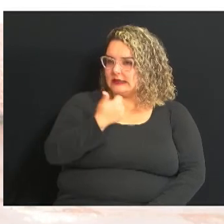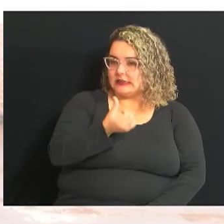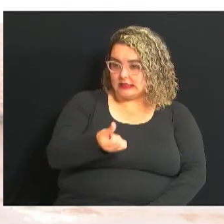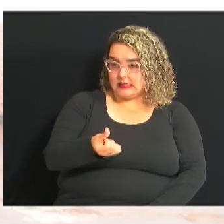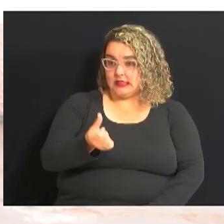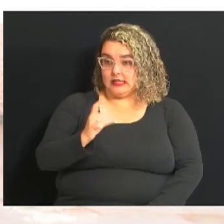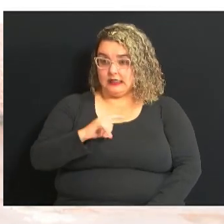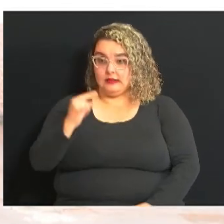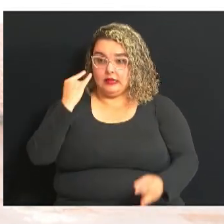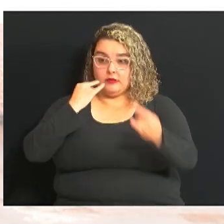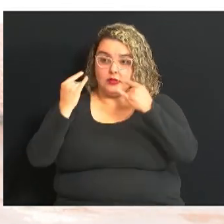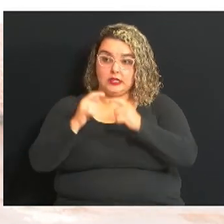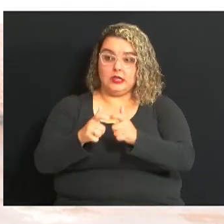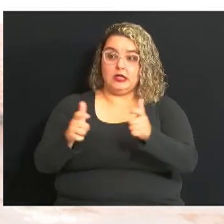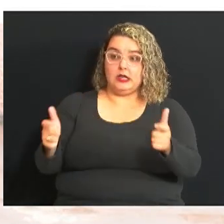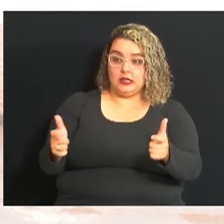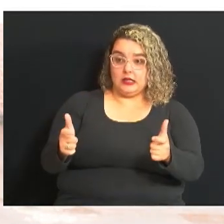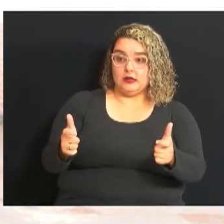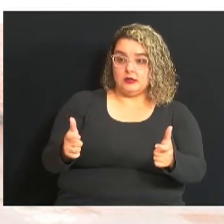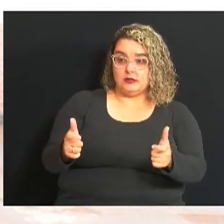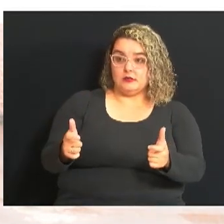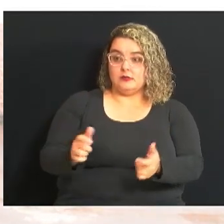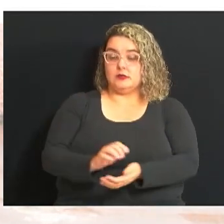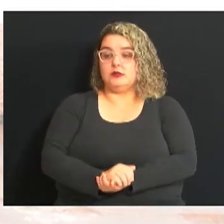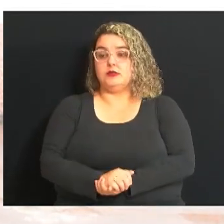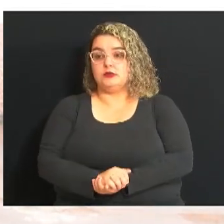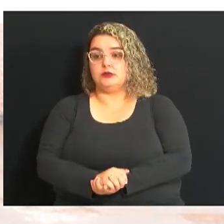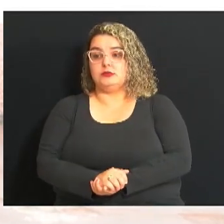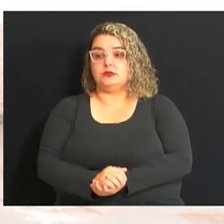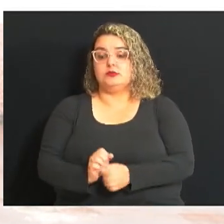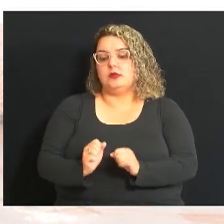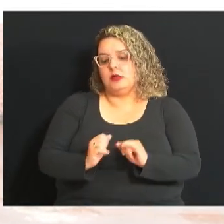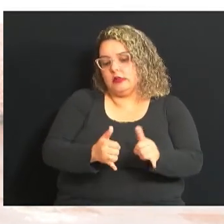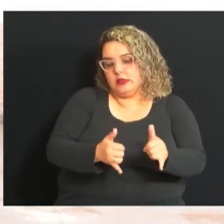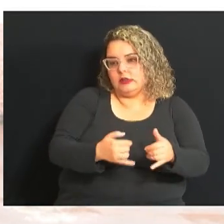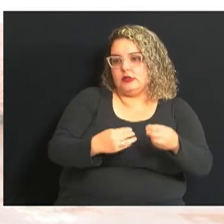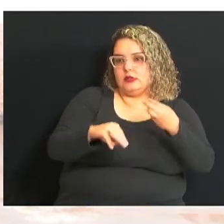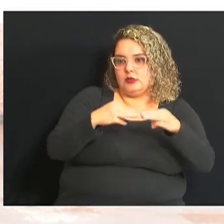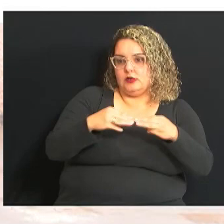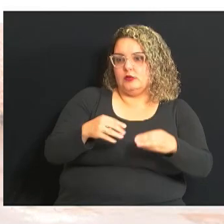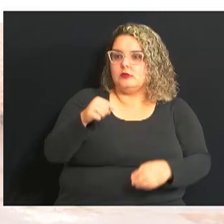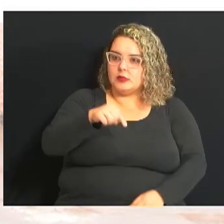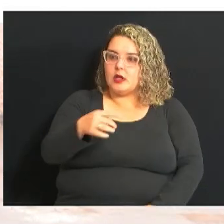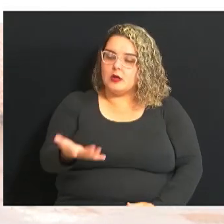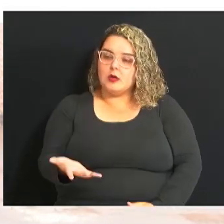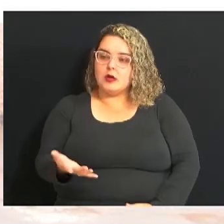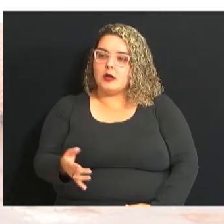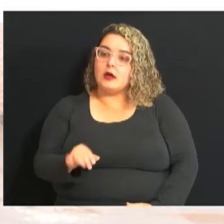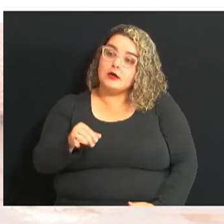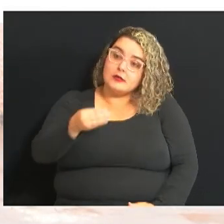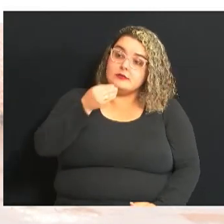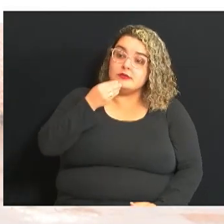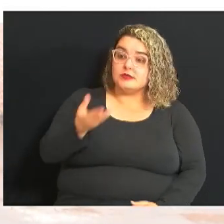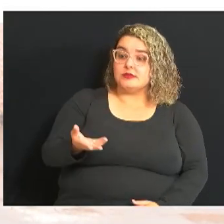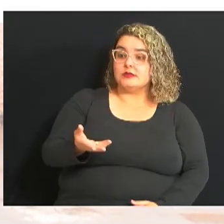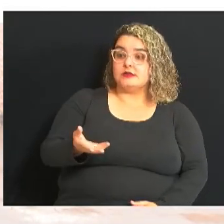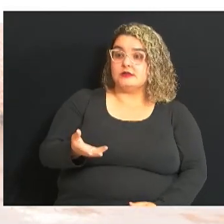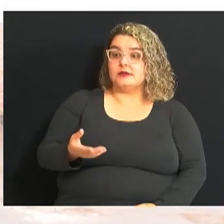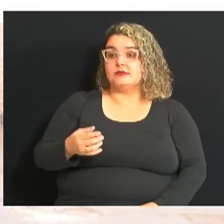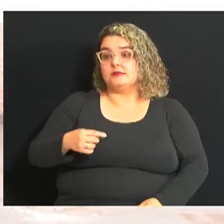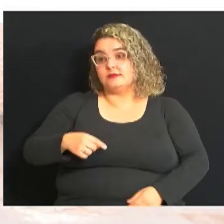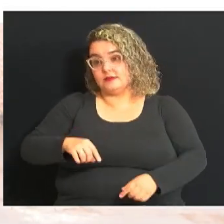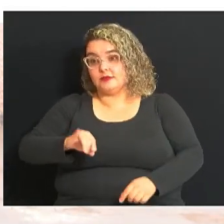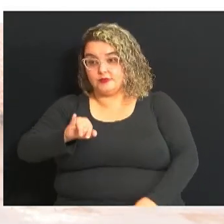maior de uma desistência de um dos músicos que tocavam lá na época. Surgiu a oportunidade num dos instrumentos que eu